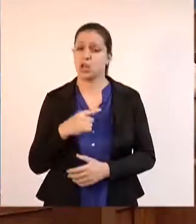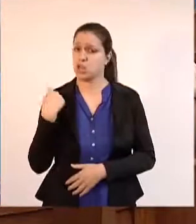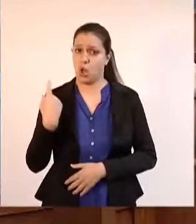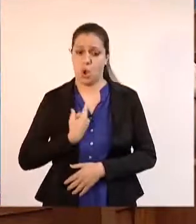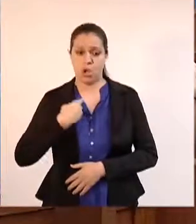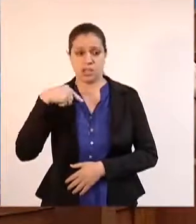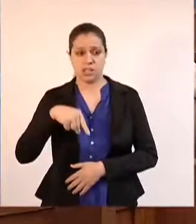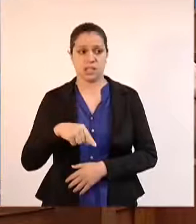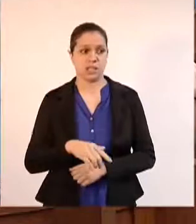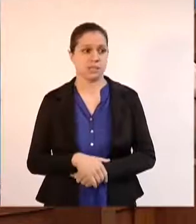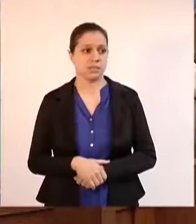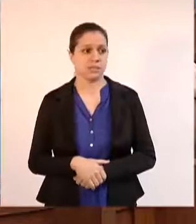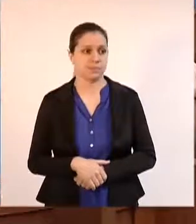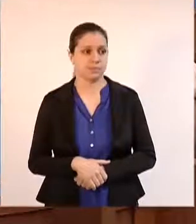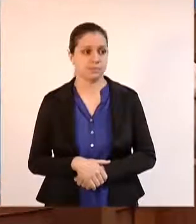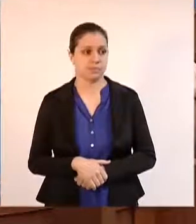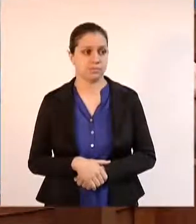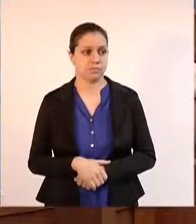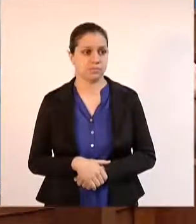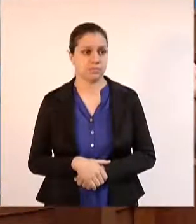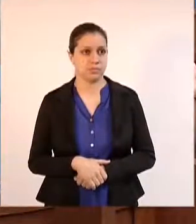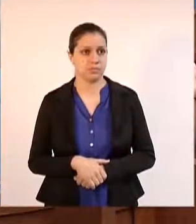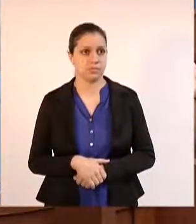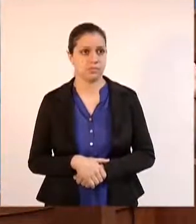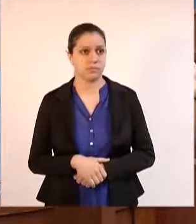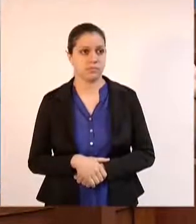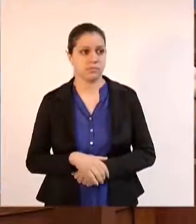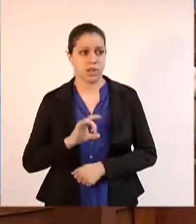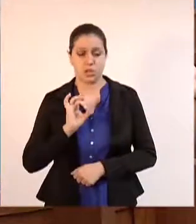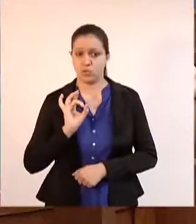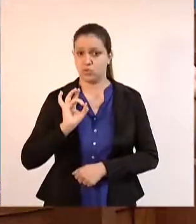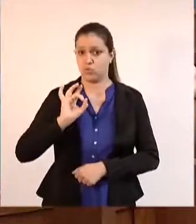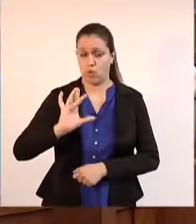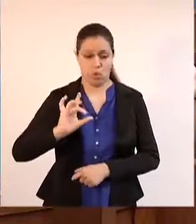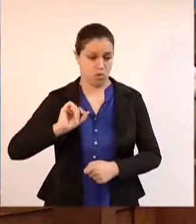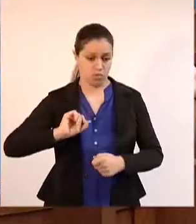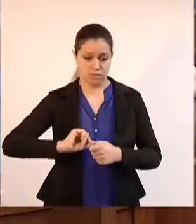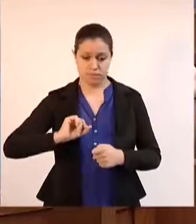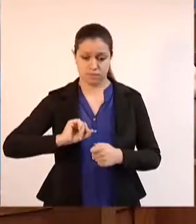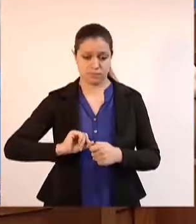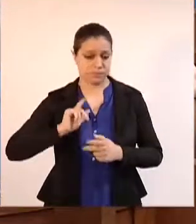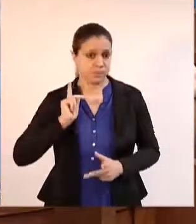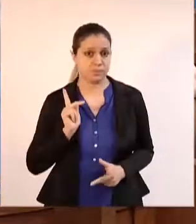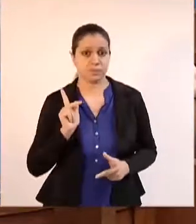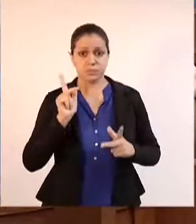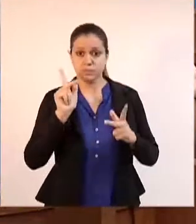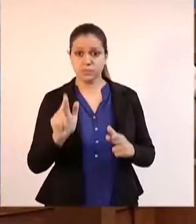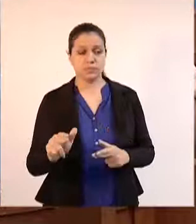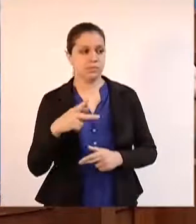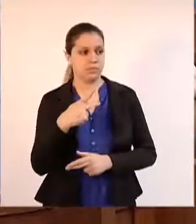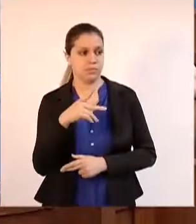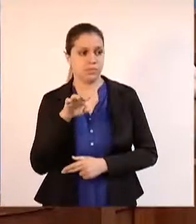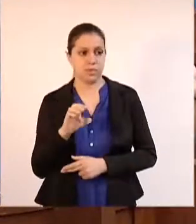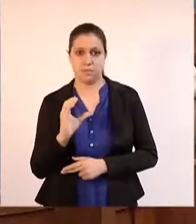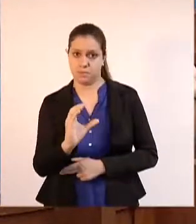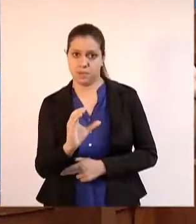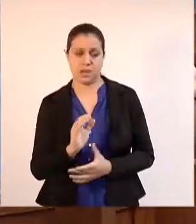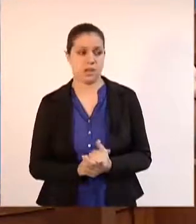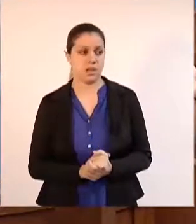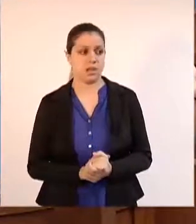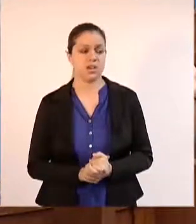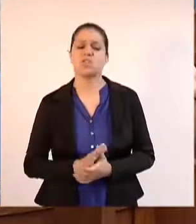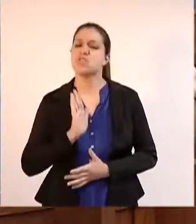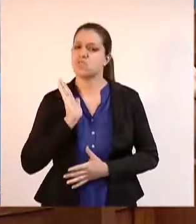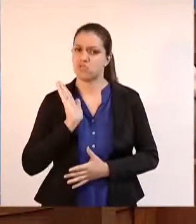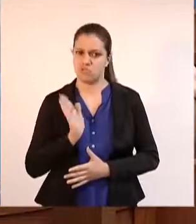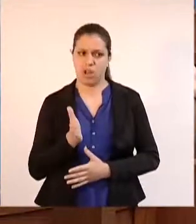aqui repetindo, ipsis literis, uma PEC que já